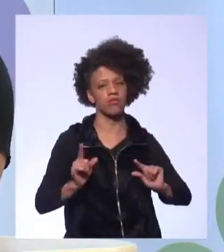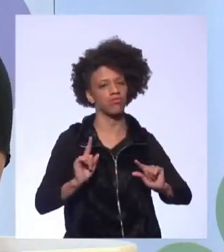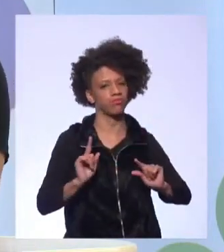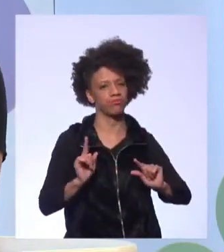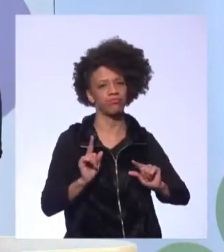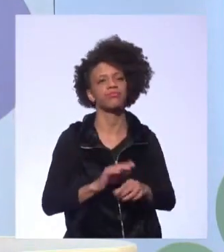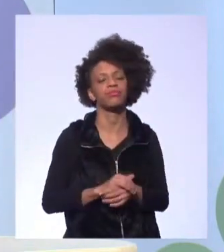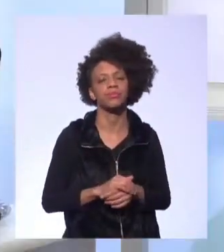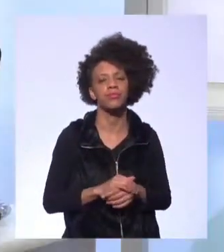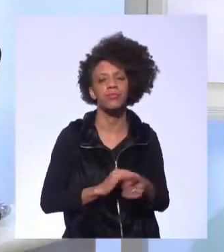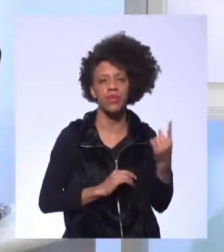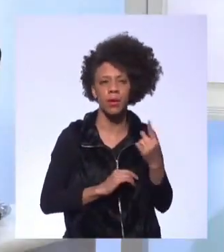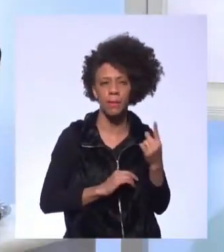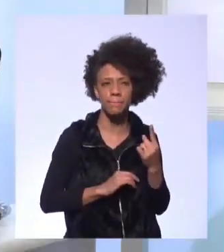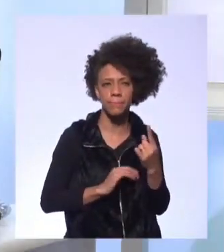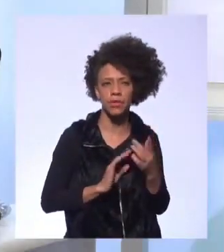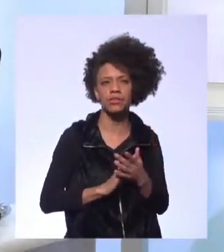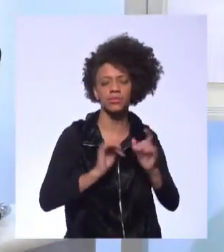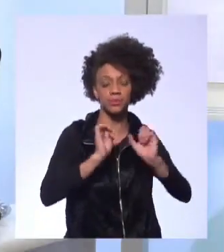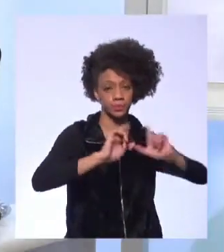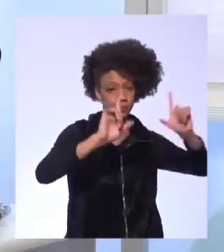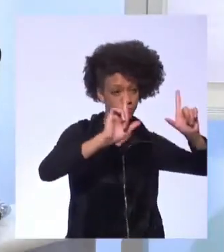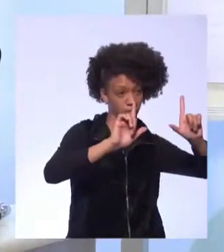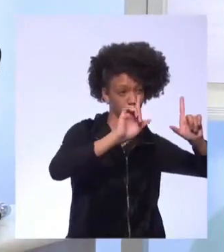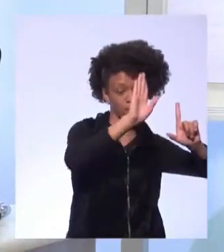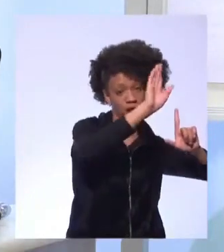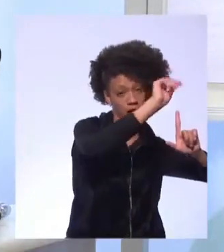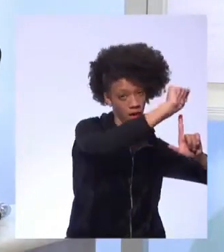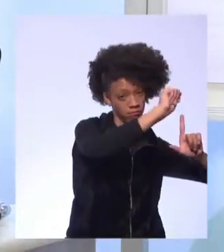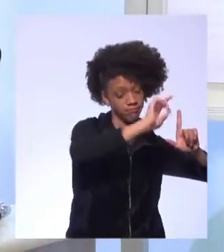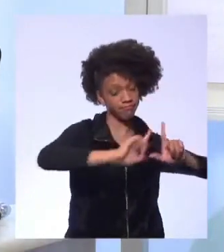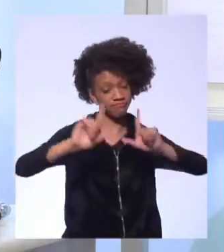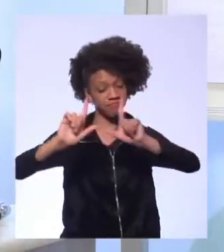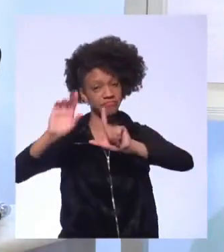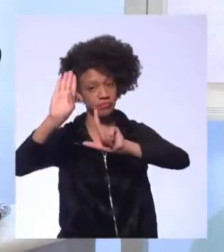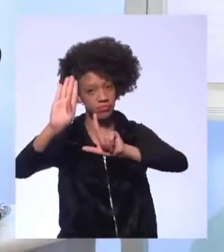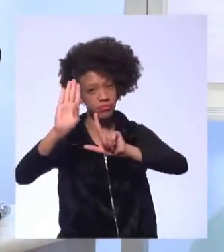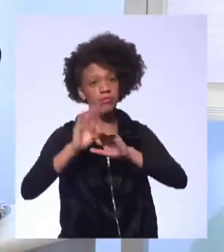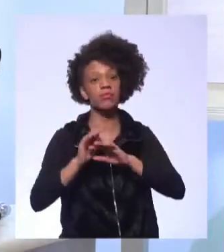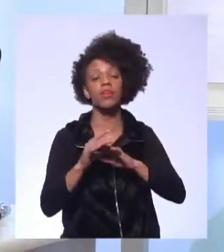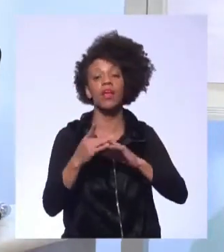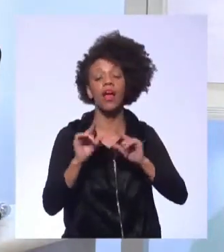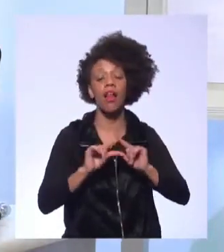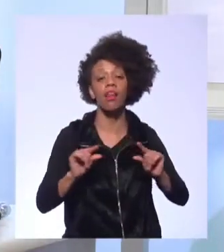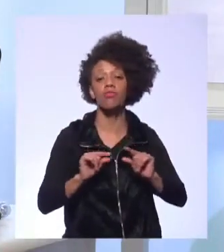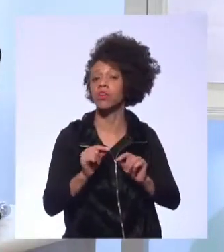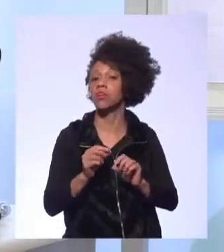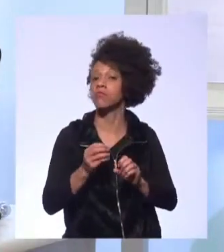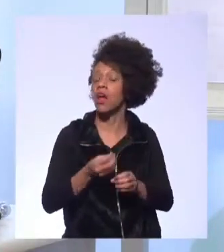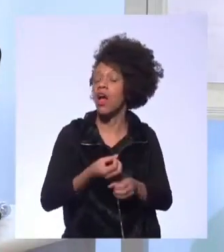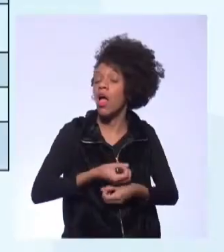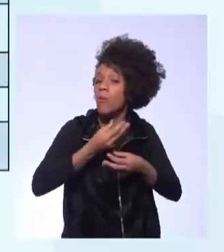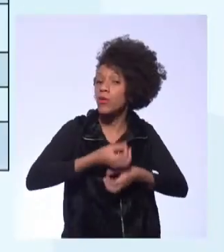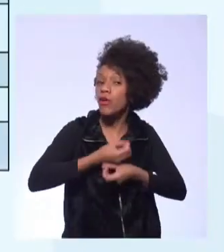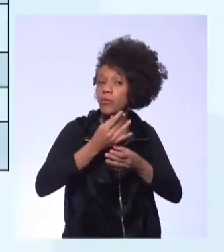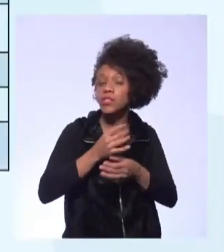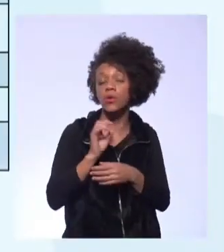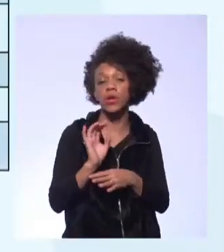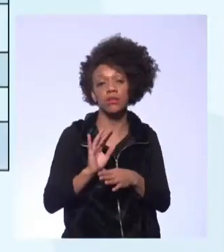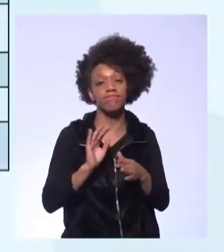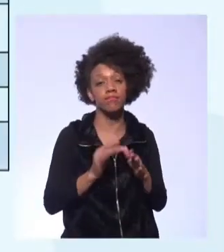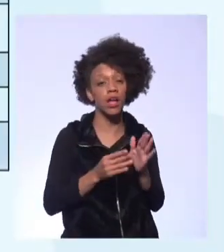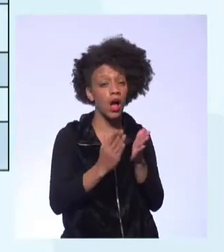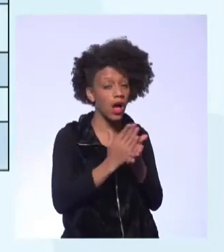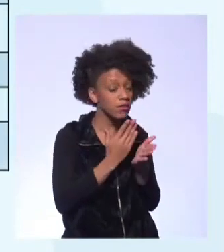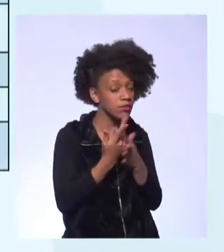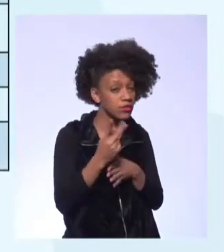né? Primeiro nós analisamos o quadro A e agora o quadro B. A legenda é um orientador. Se vocês olharem no caderno de vocês, está o quadro A